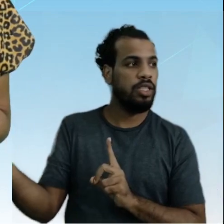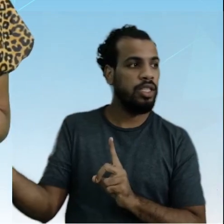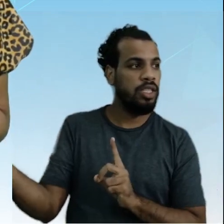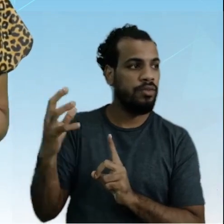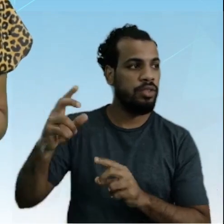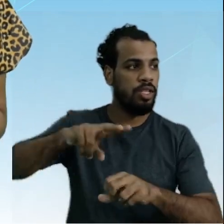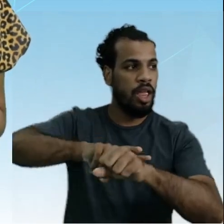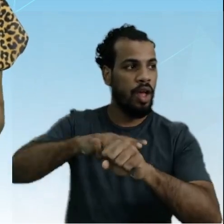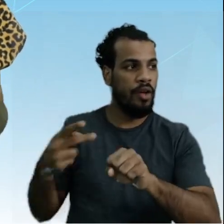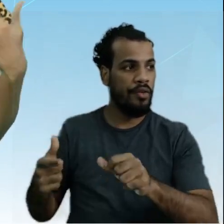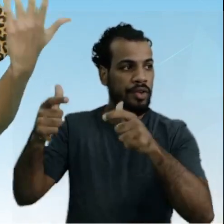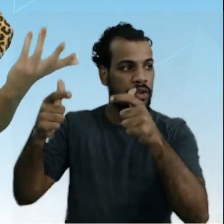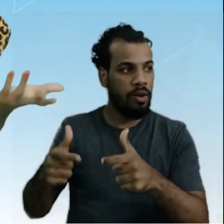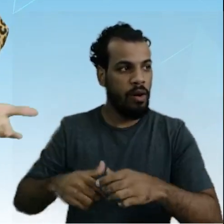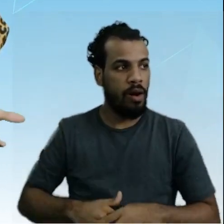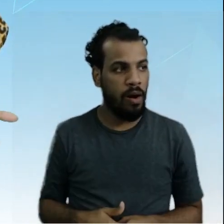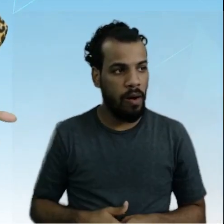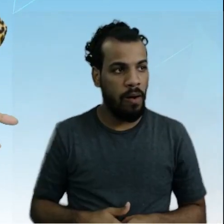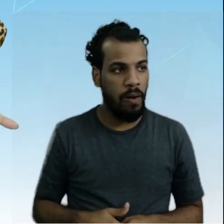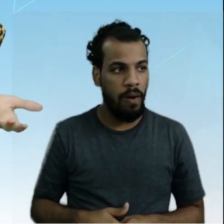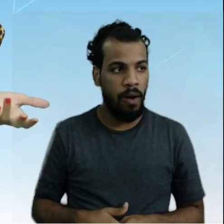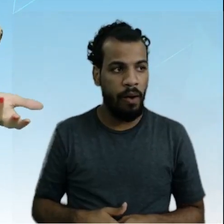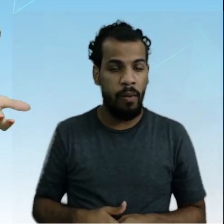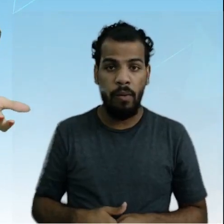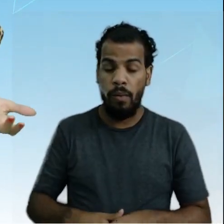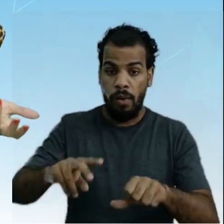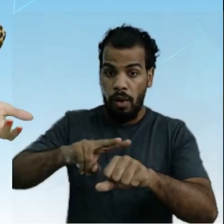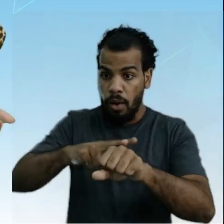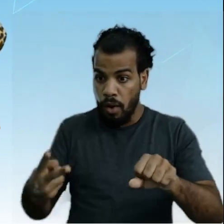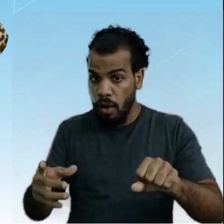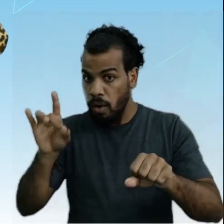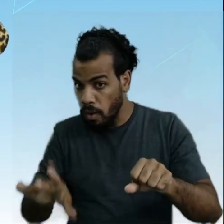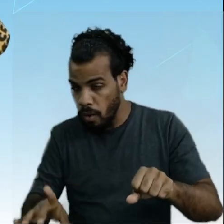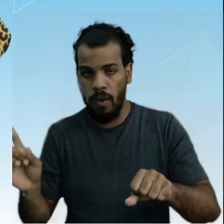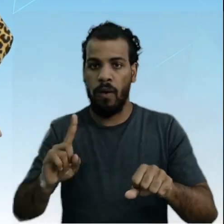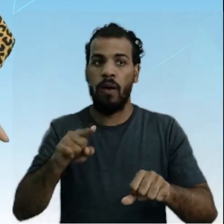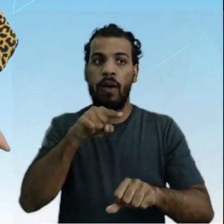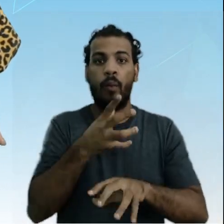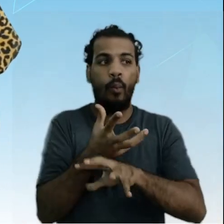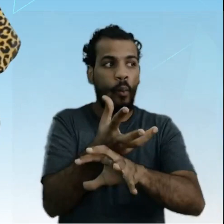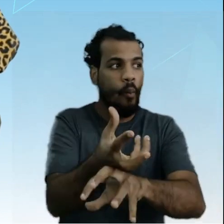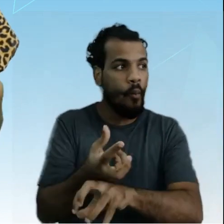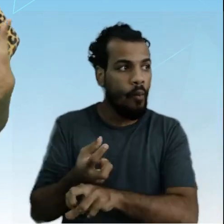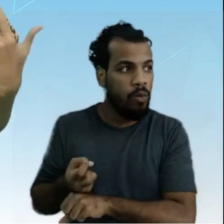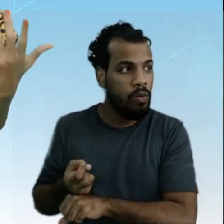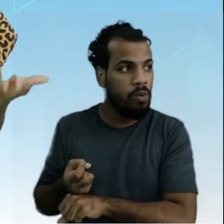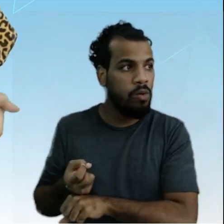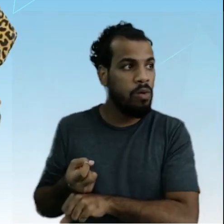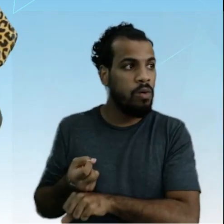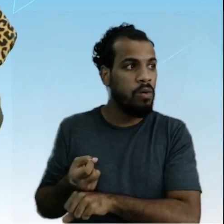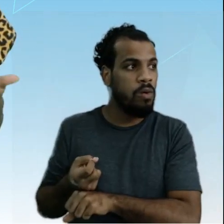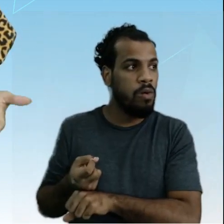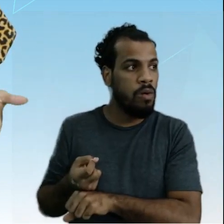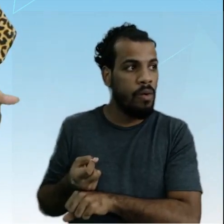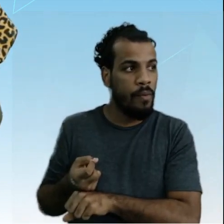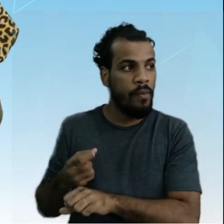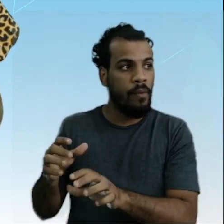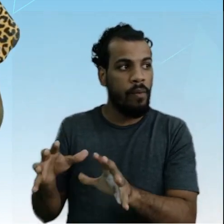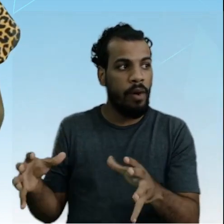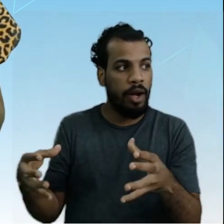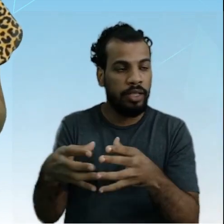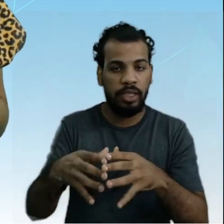de Arco Verde, não só de Arco Verde, mas ali do sertão em si, a tribo